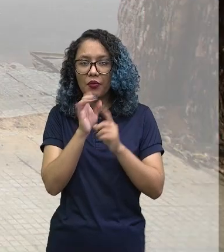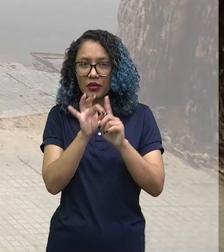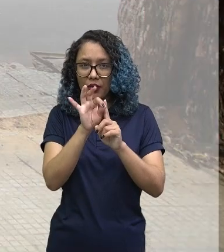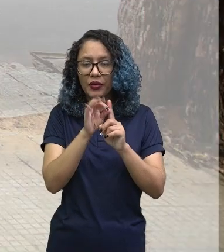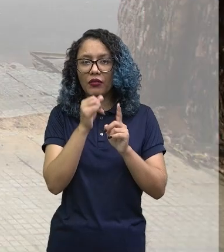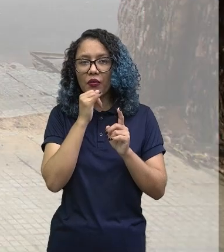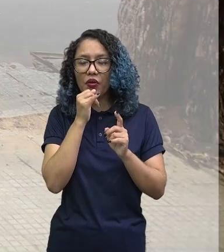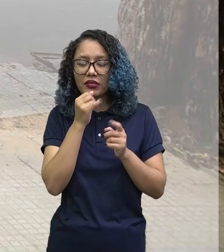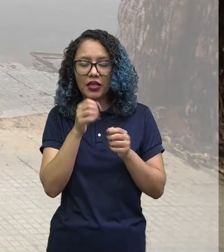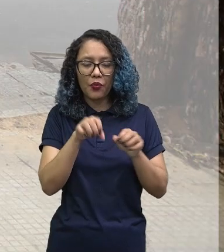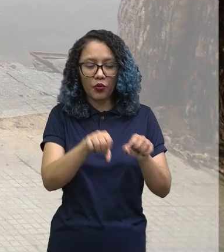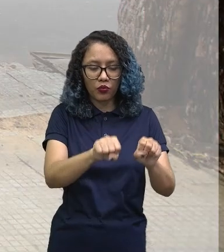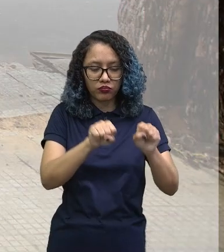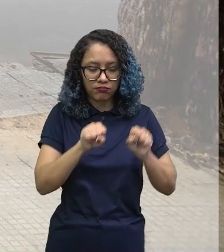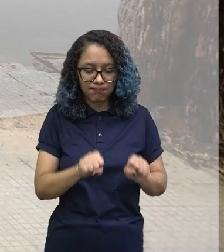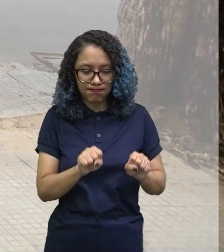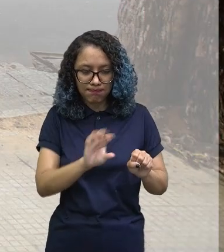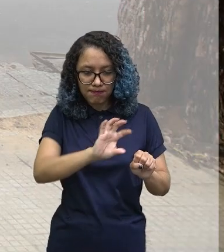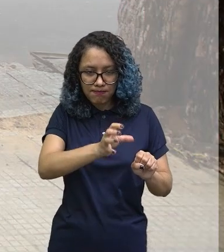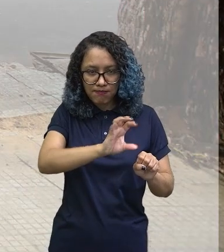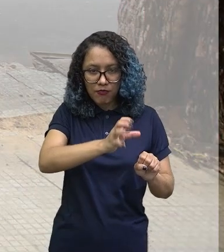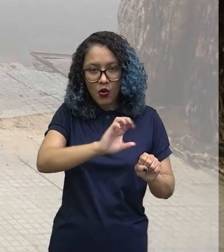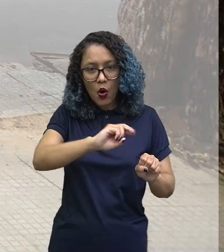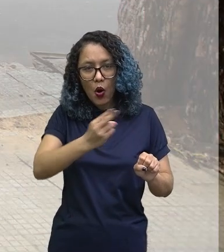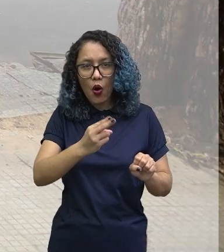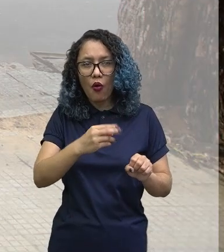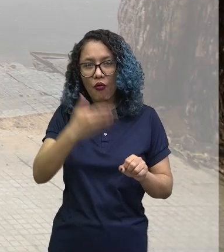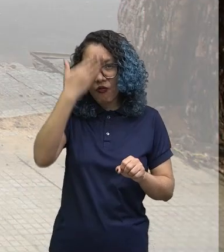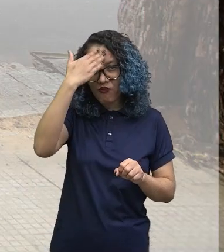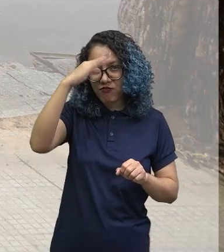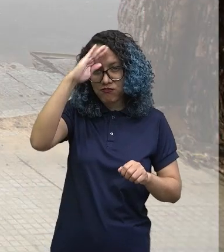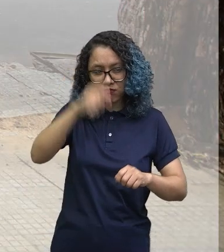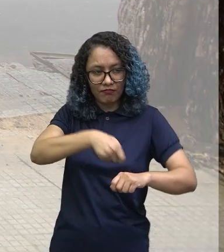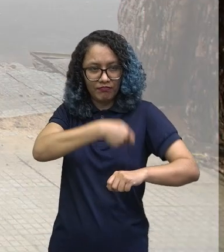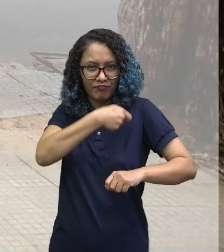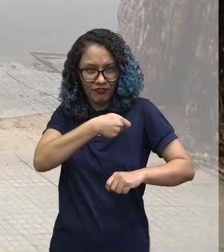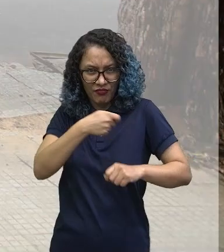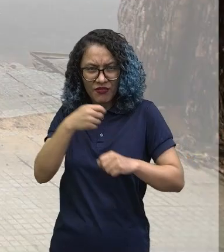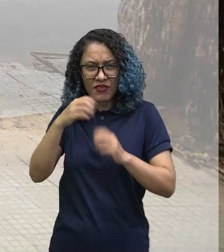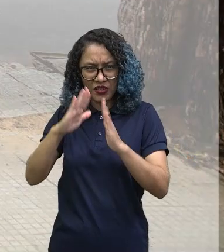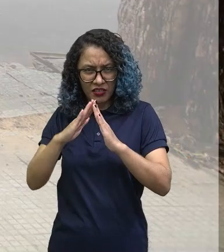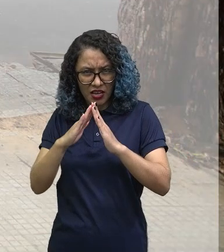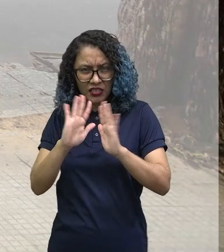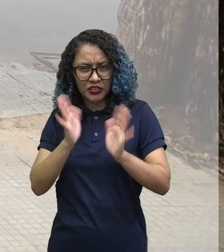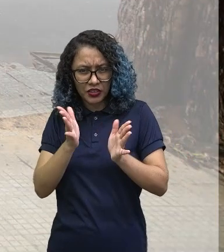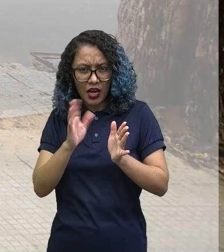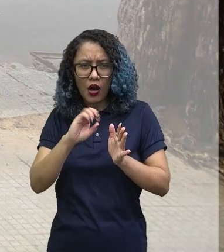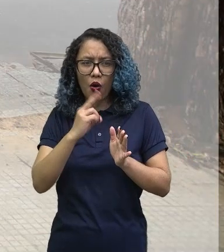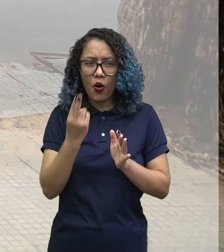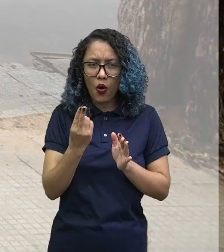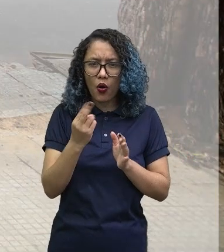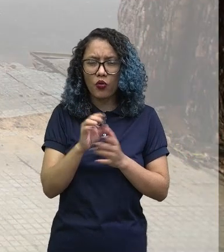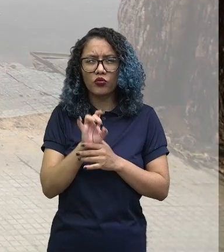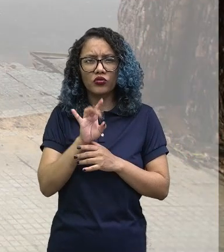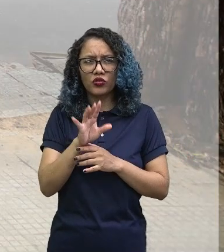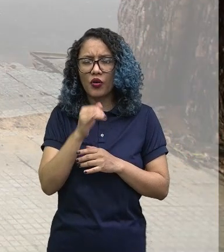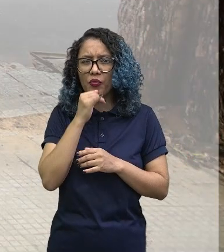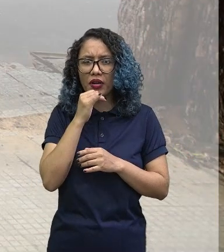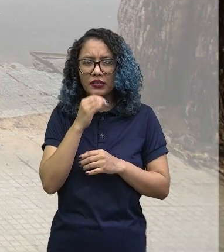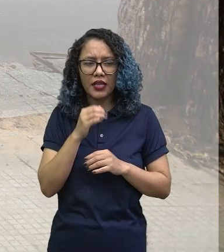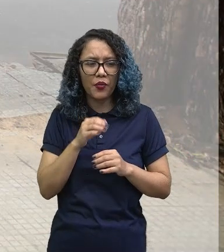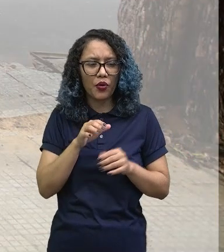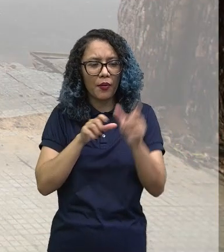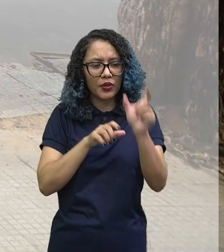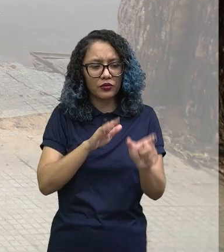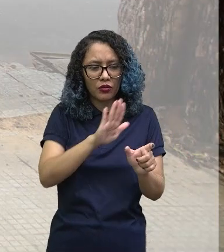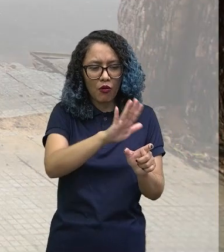a temperatura de um forno? Ou mediu a febre em casa? Ou, neste caso, só pegou numa pessoa para ver se